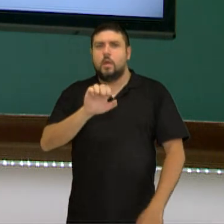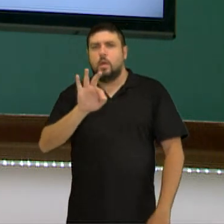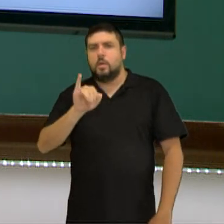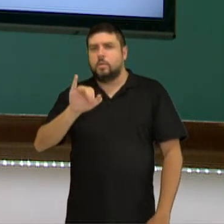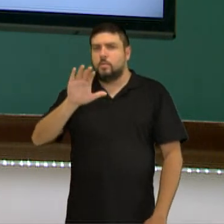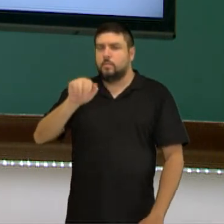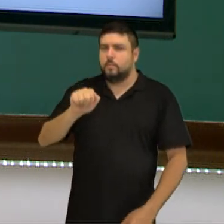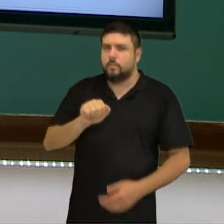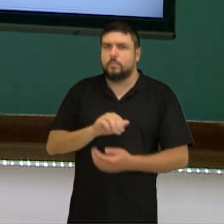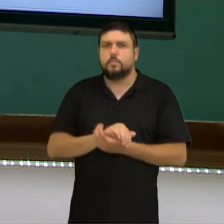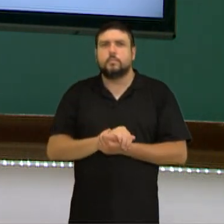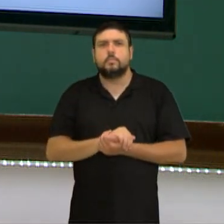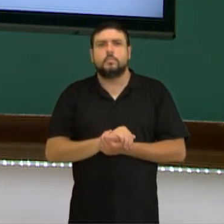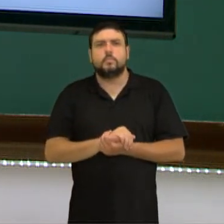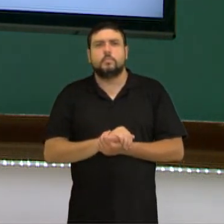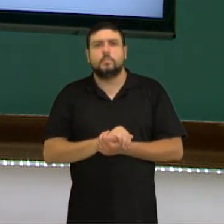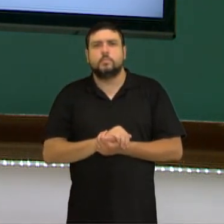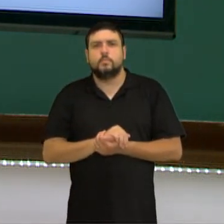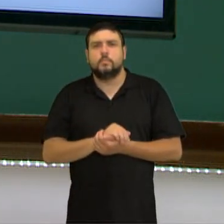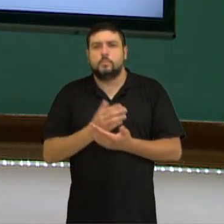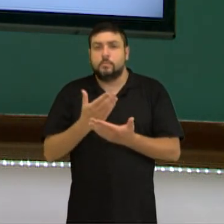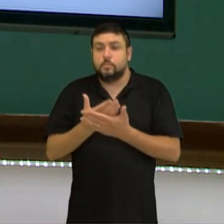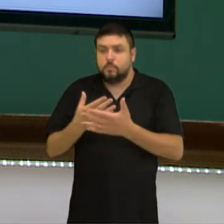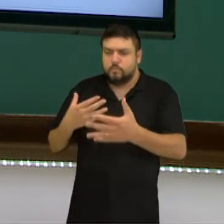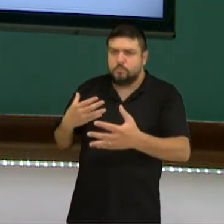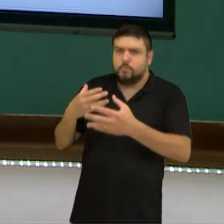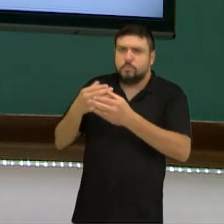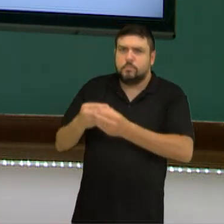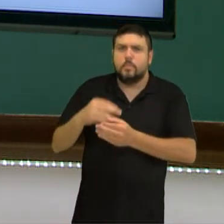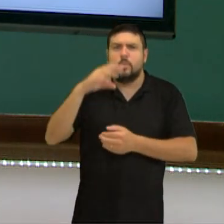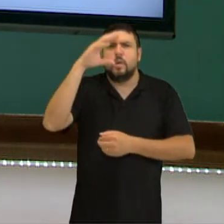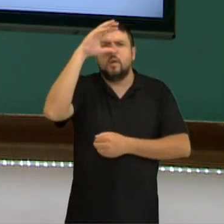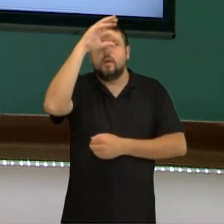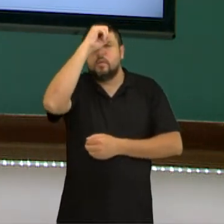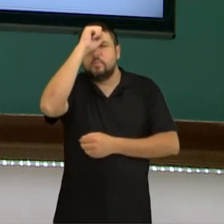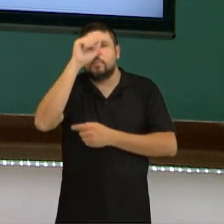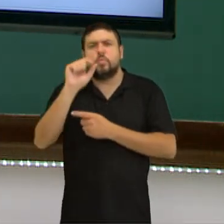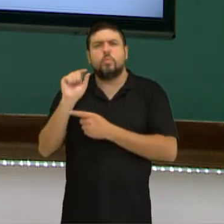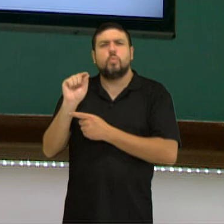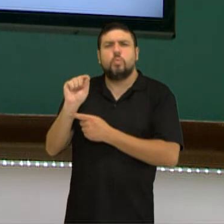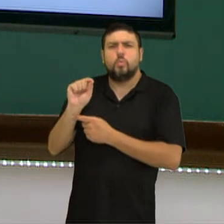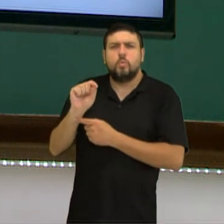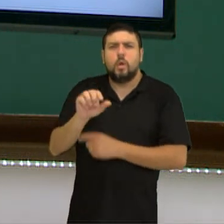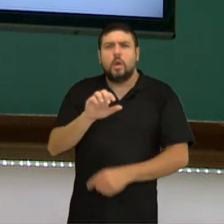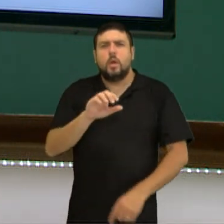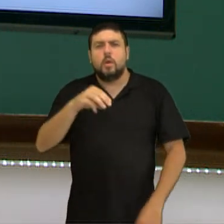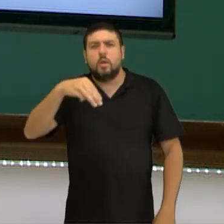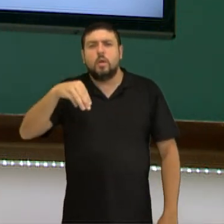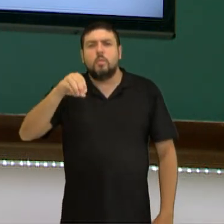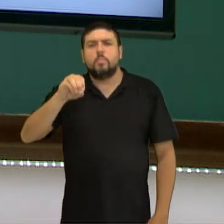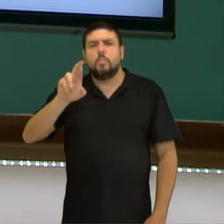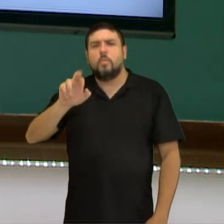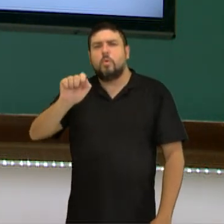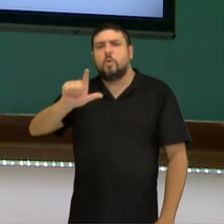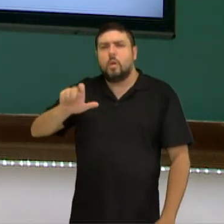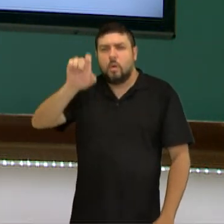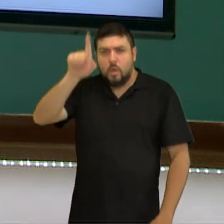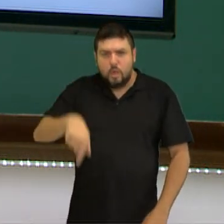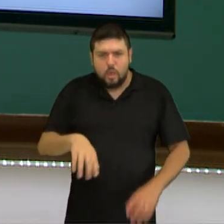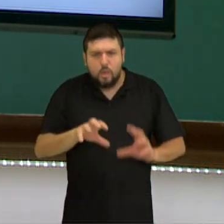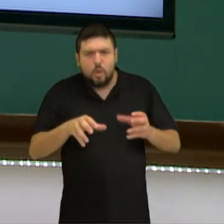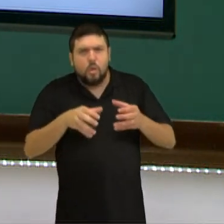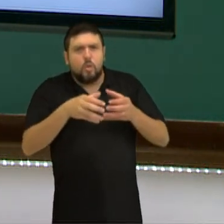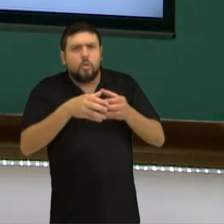ética. Nessa aula, o que nós vimos que moral é o conjunto de normas e costumes que orientam o comportamento